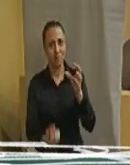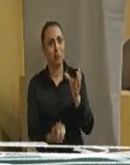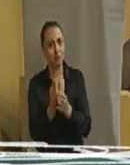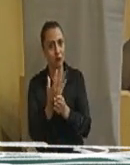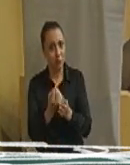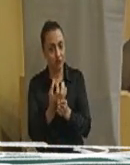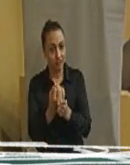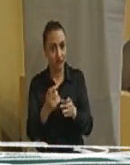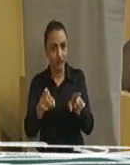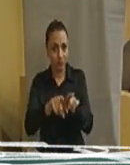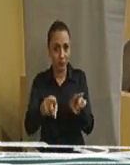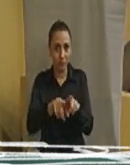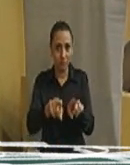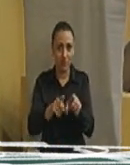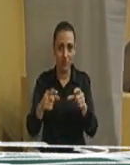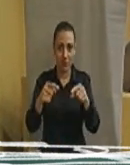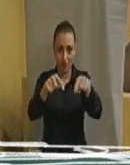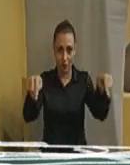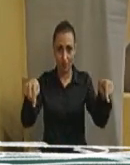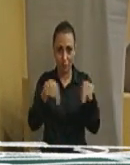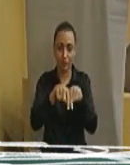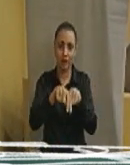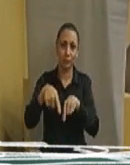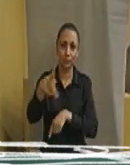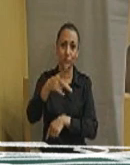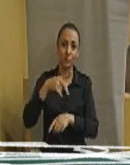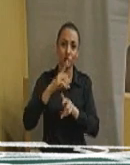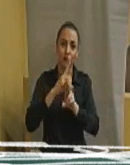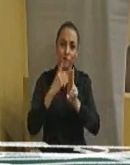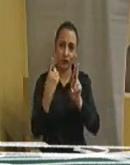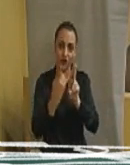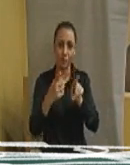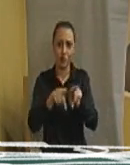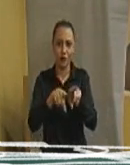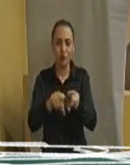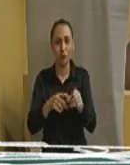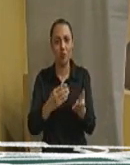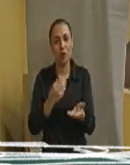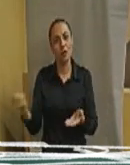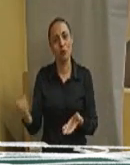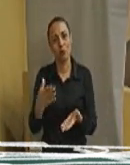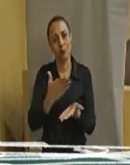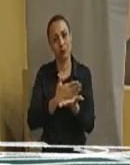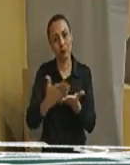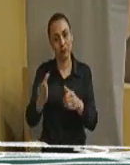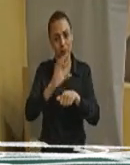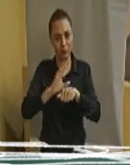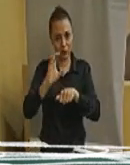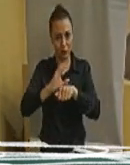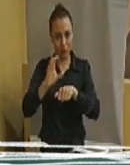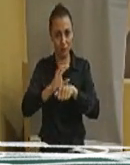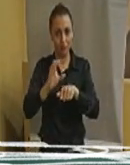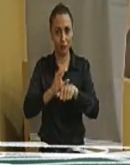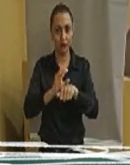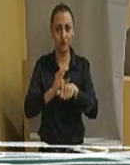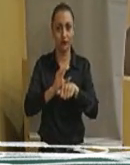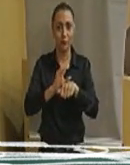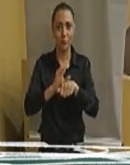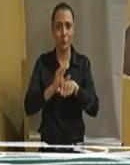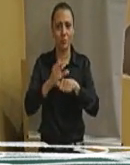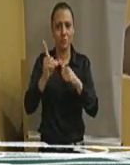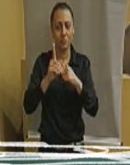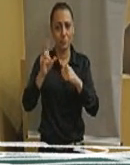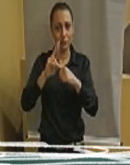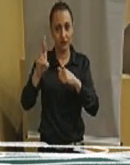das unidades acadêmicas e aprovamos novos cursos de mestrado e doutorado. Por fim, a PROAI, que conta com